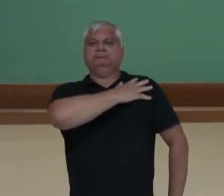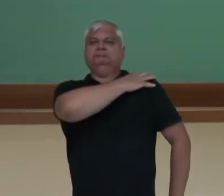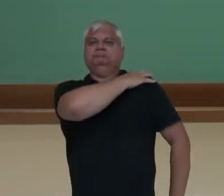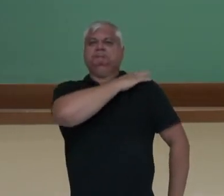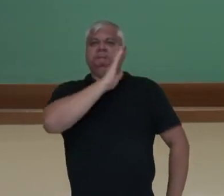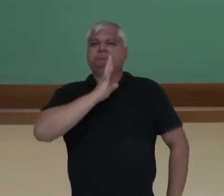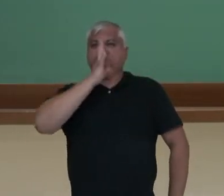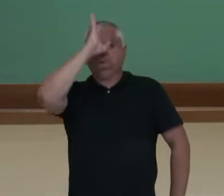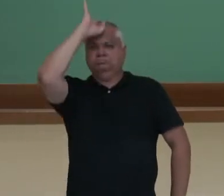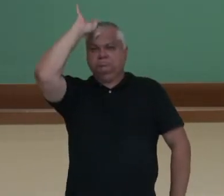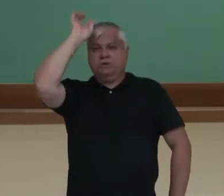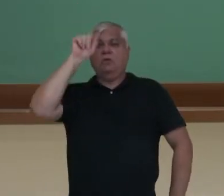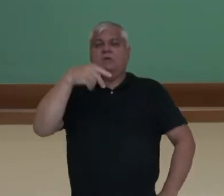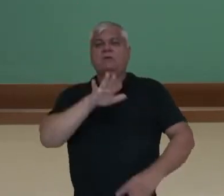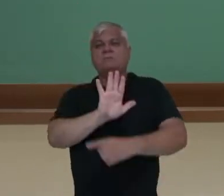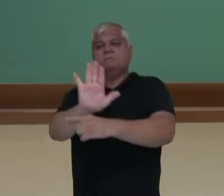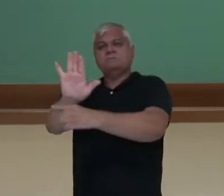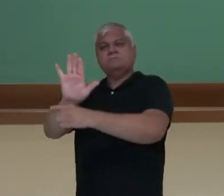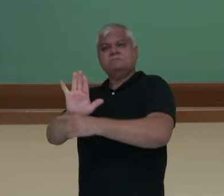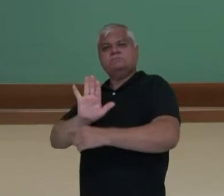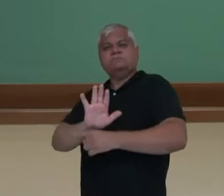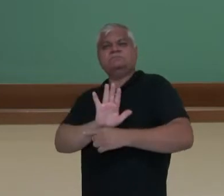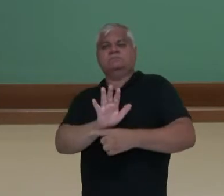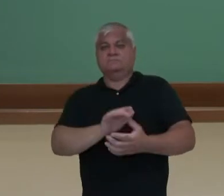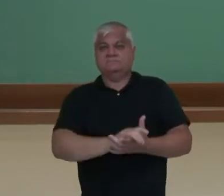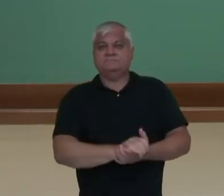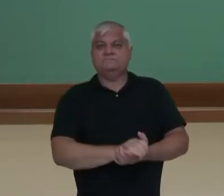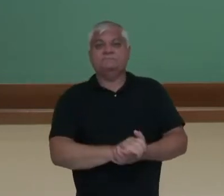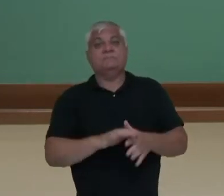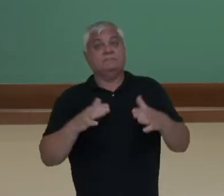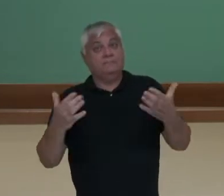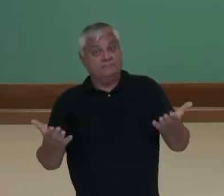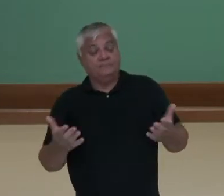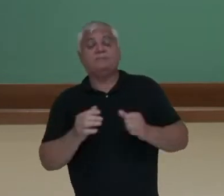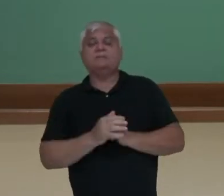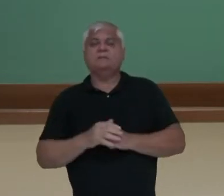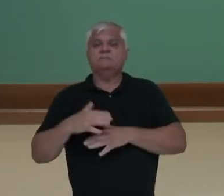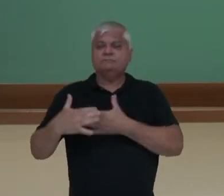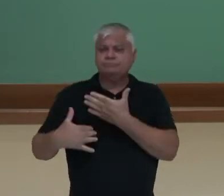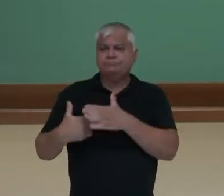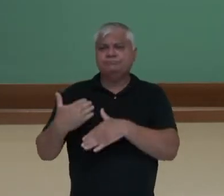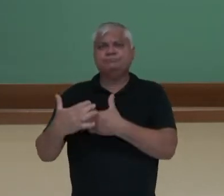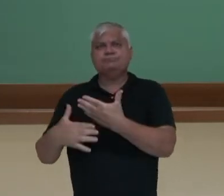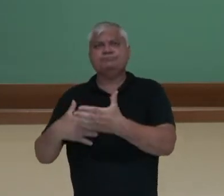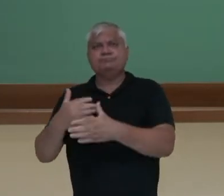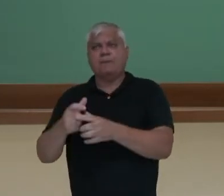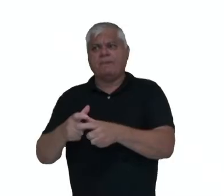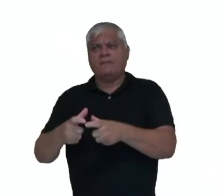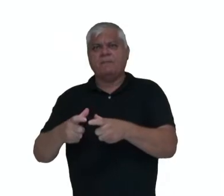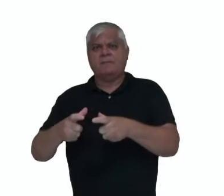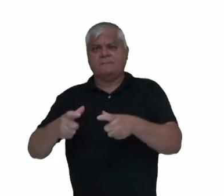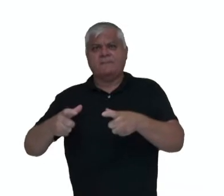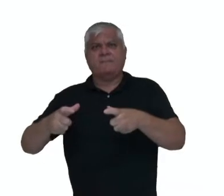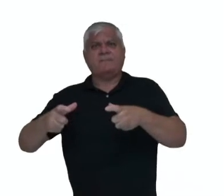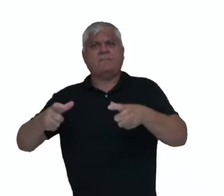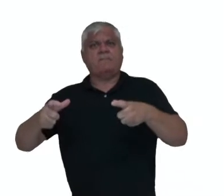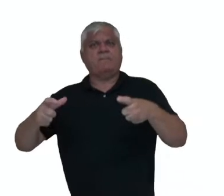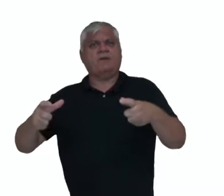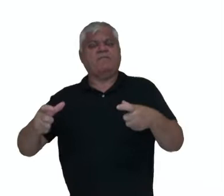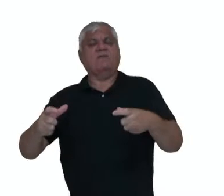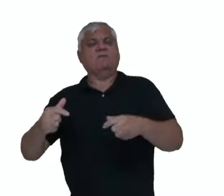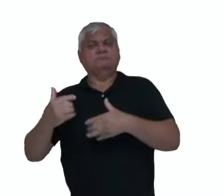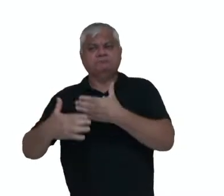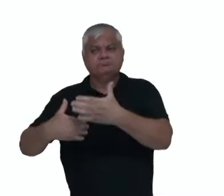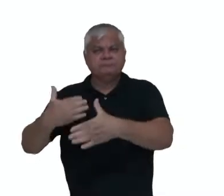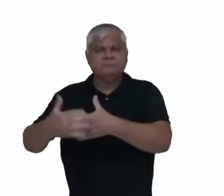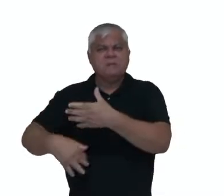exército que apoiam, né, os imperadores. Então ele foi se construindo, esse exército foi se constituindo ao longo